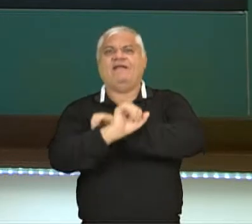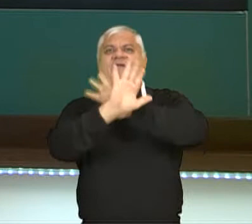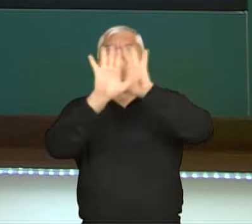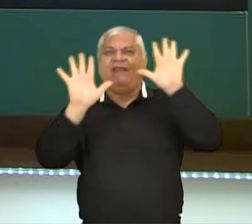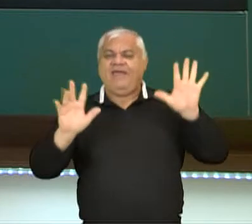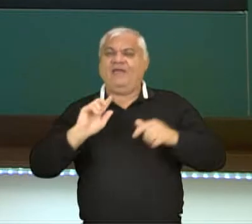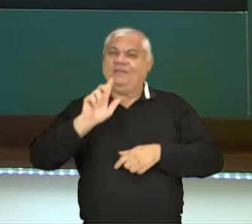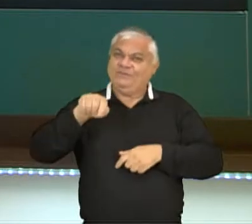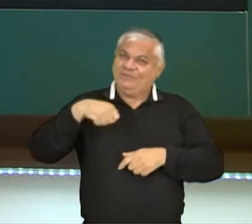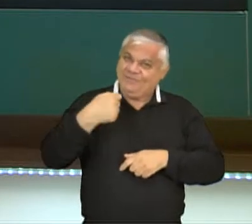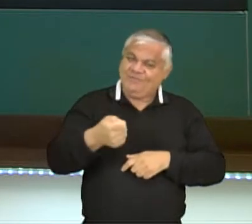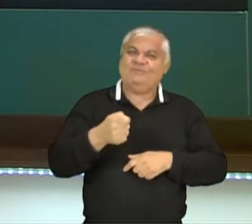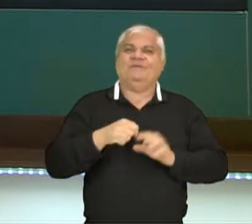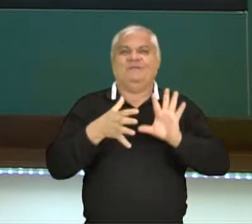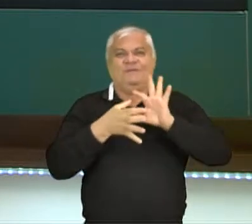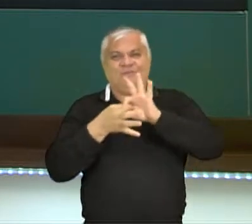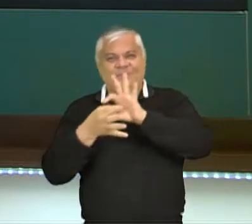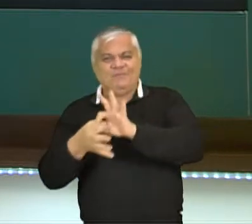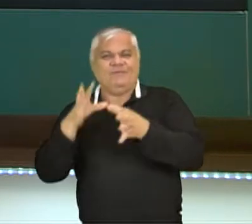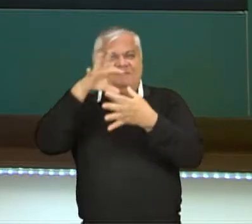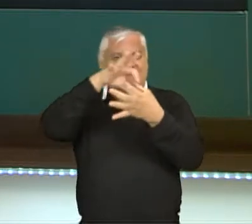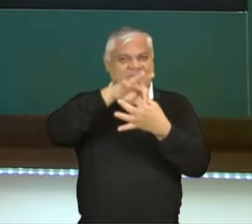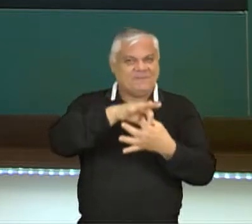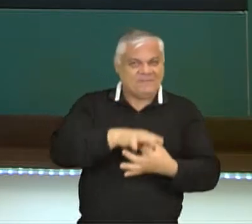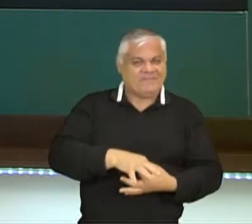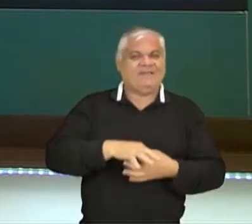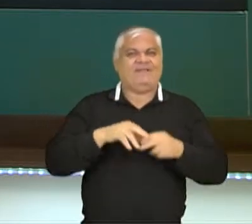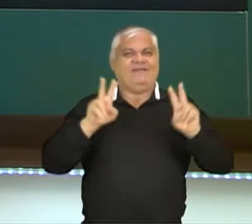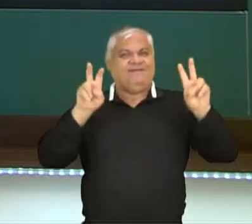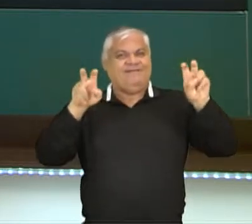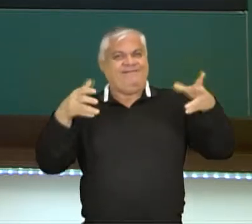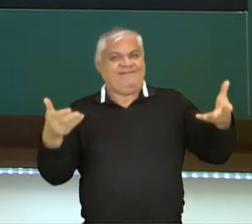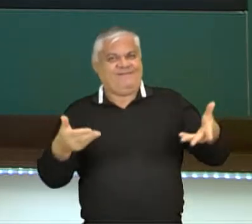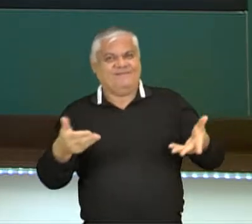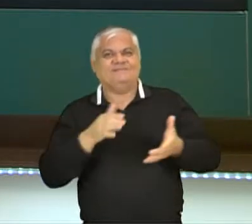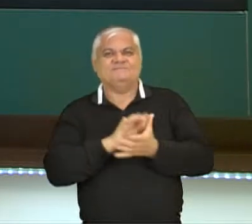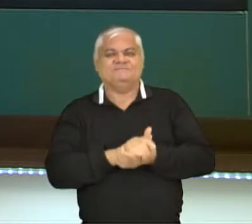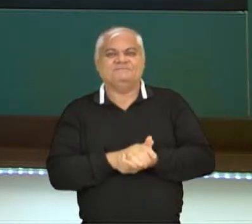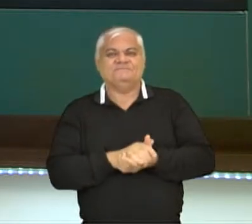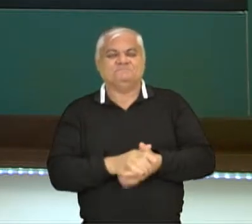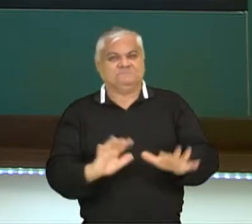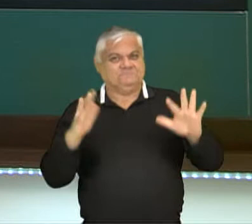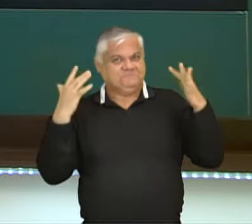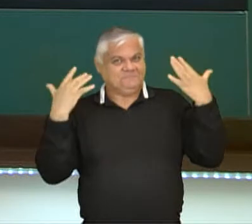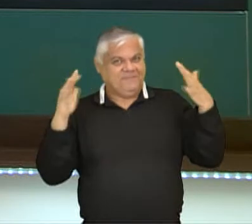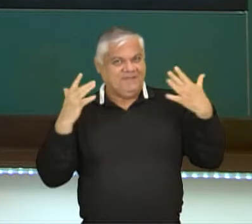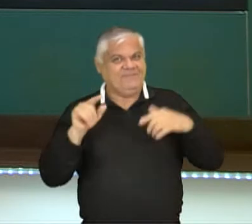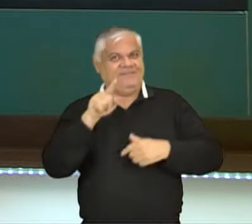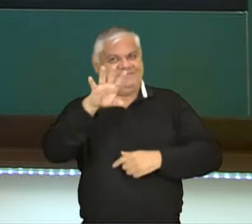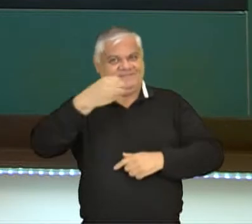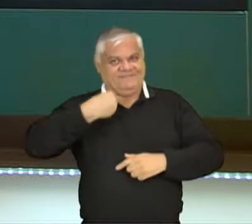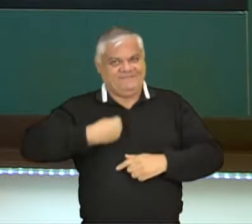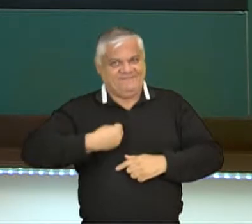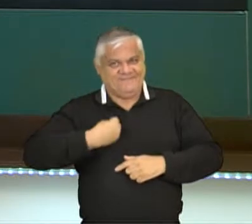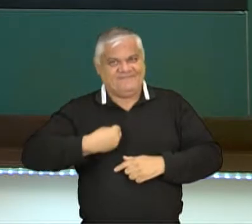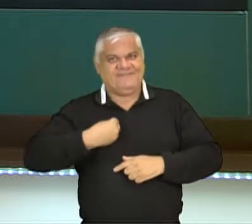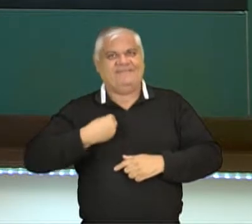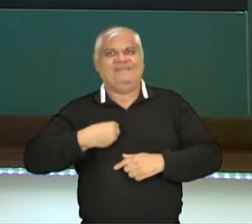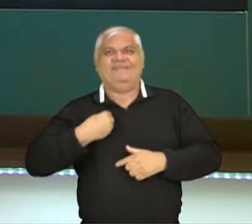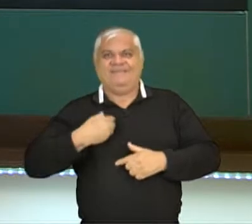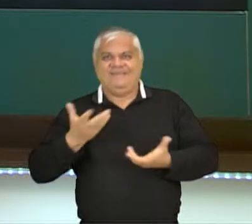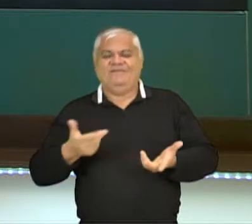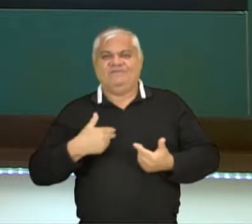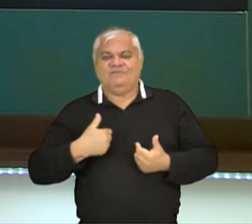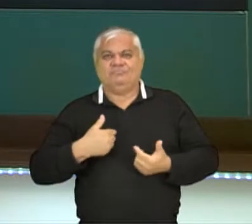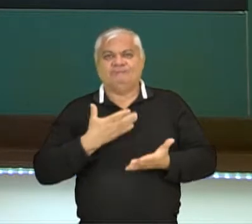são sobre esses elementos de coesão que nós vamos conversar ao longo dessa aula. Eu parabenizo vocês por estarem aí enriquecendo o intelecto